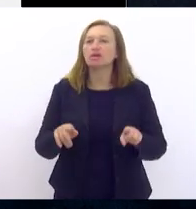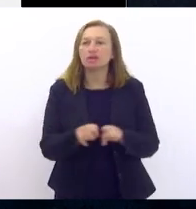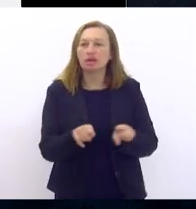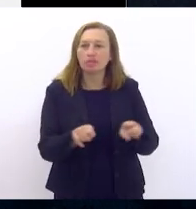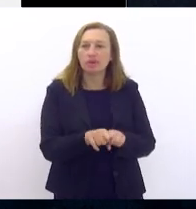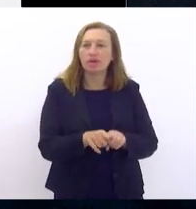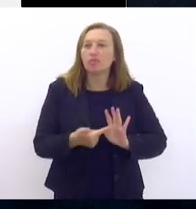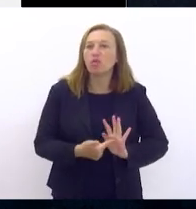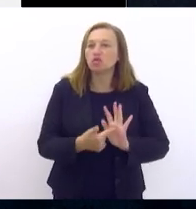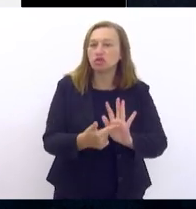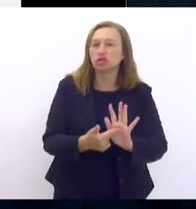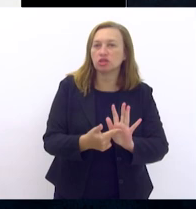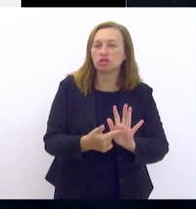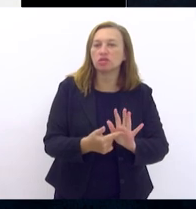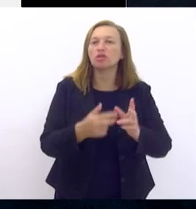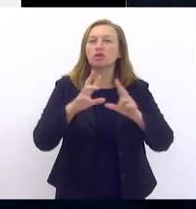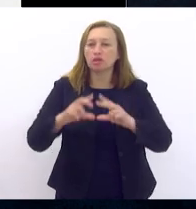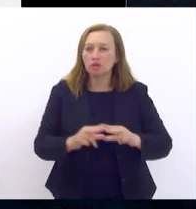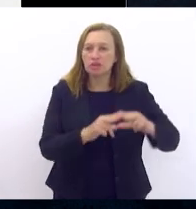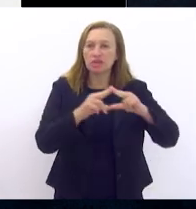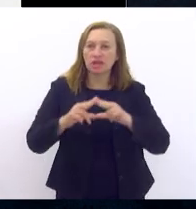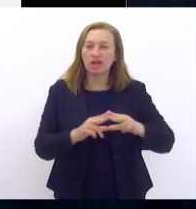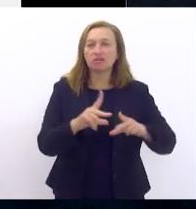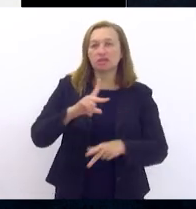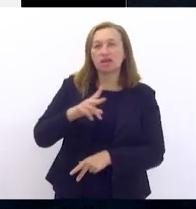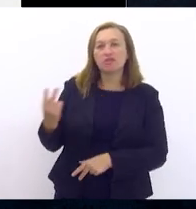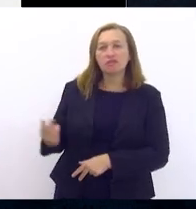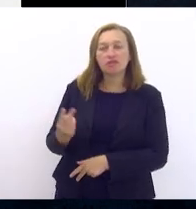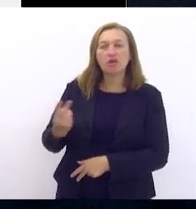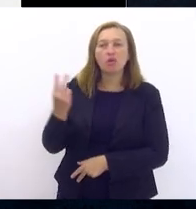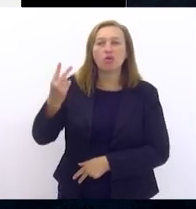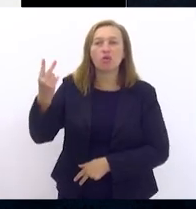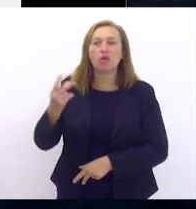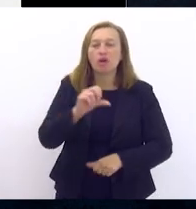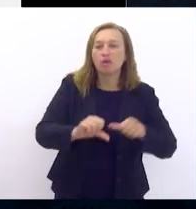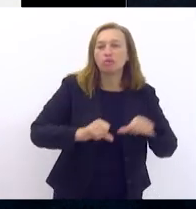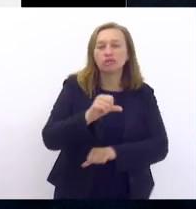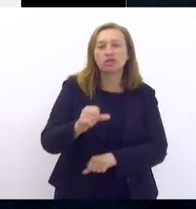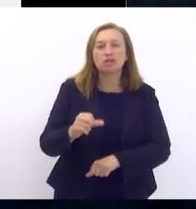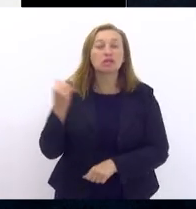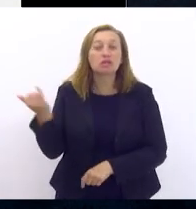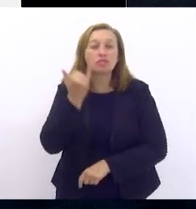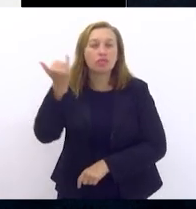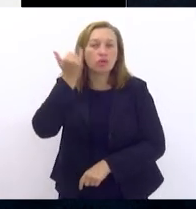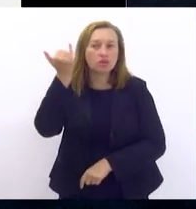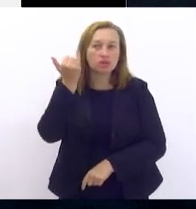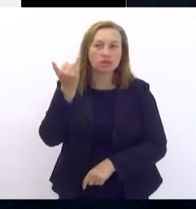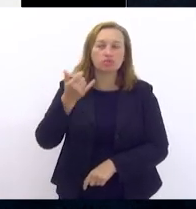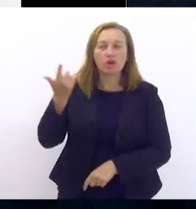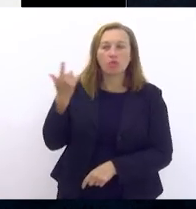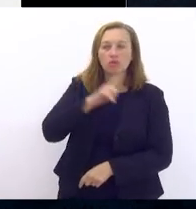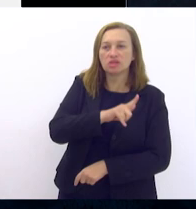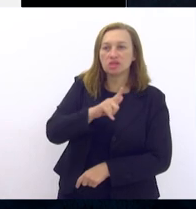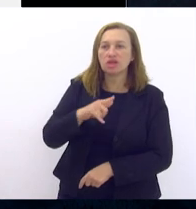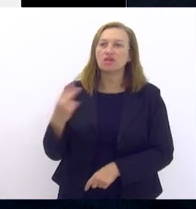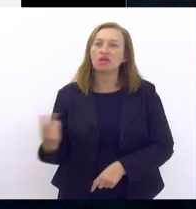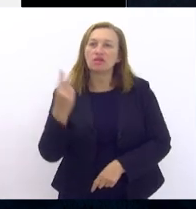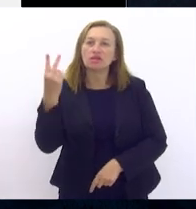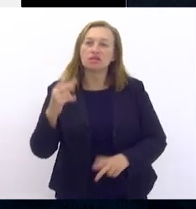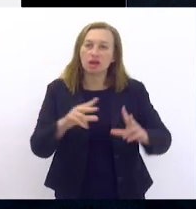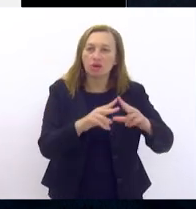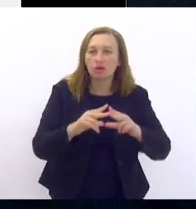mostrando que o reciclado tem valor essa é uma mudança de concepção importante para você conseguir valorizar o reciclado